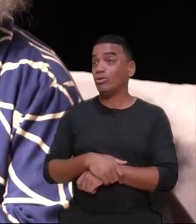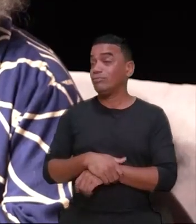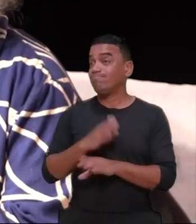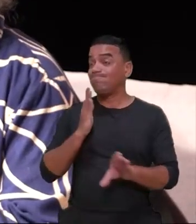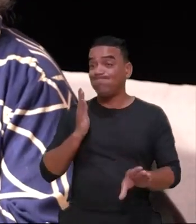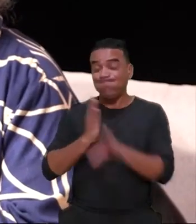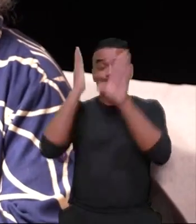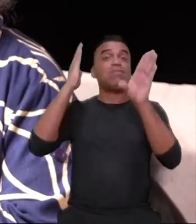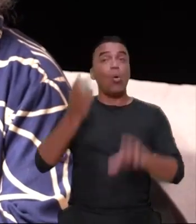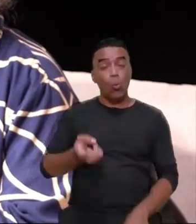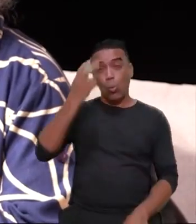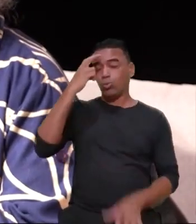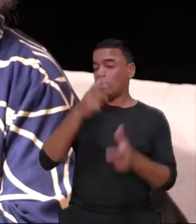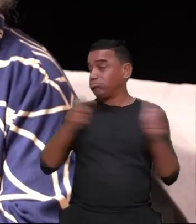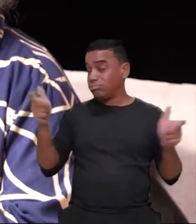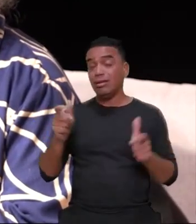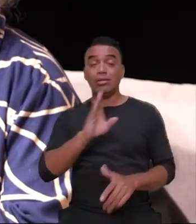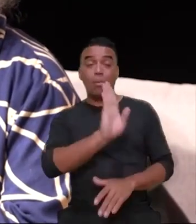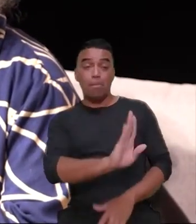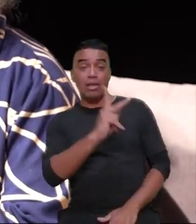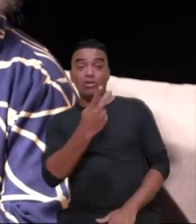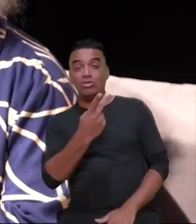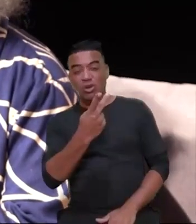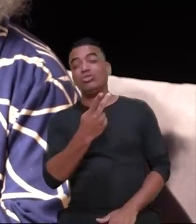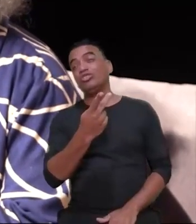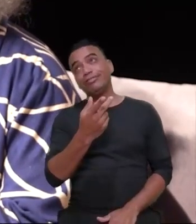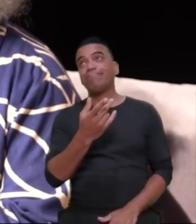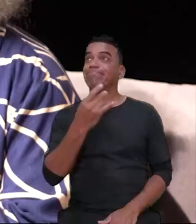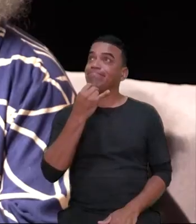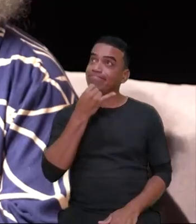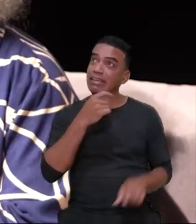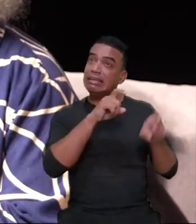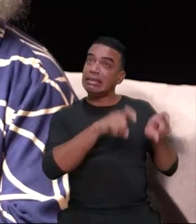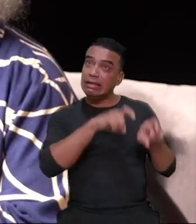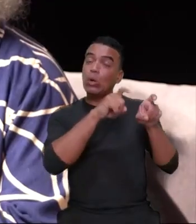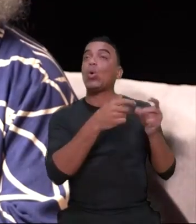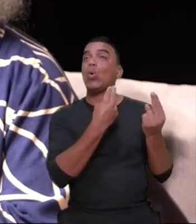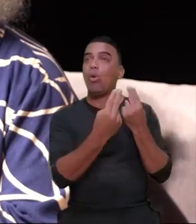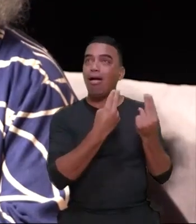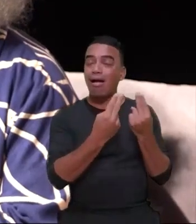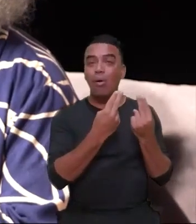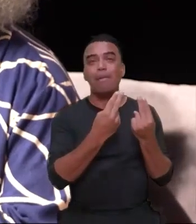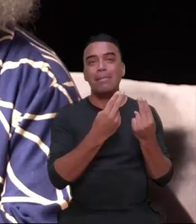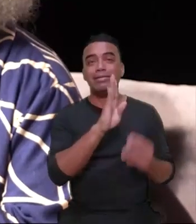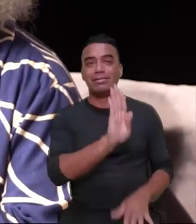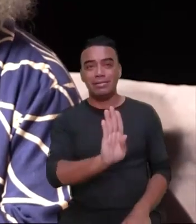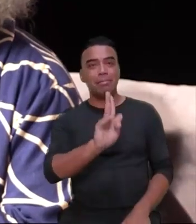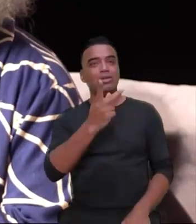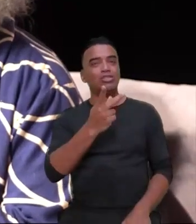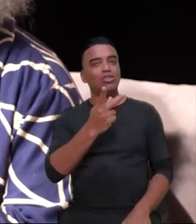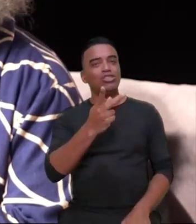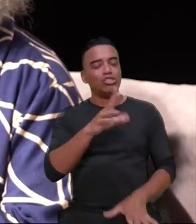muito grande. Concordo quando você fala de Belo Horizonte, de província, mas foi Belo Horizonte